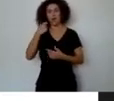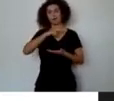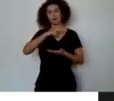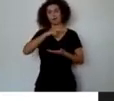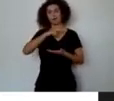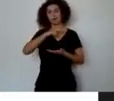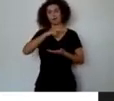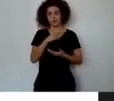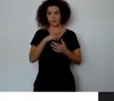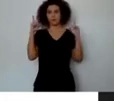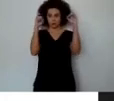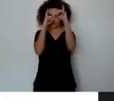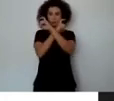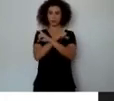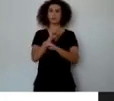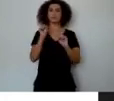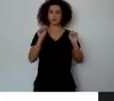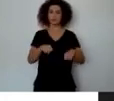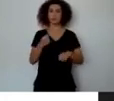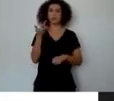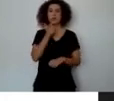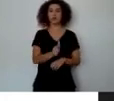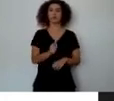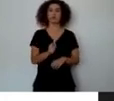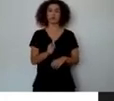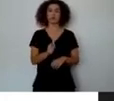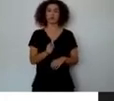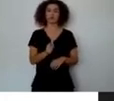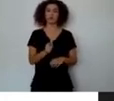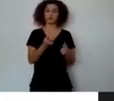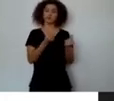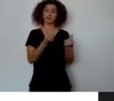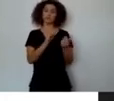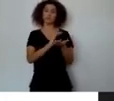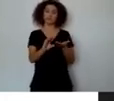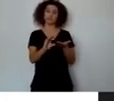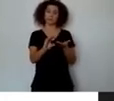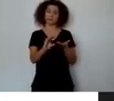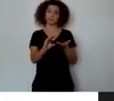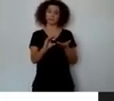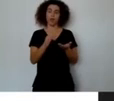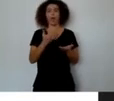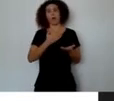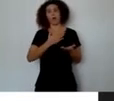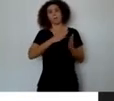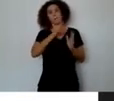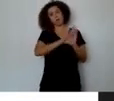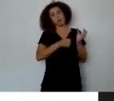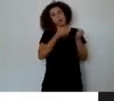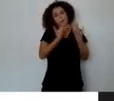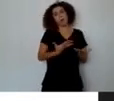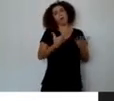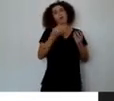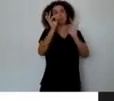tem dificuldade ainda de conseguir recurso, mesmo tendo um bom trabalho, um bom currículo, bons